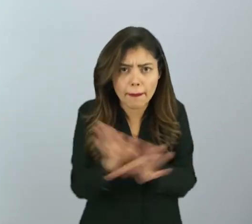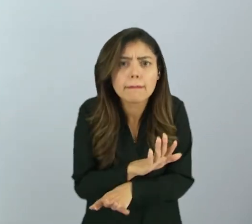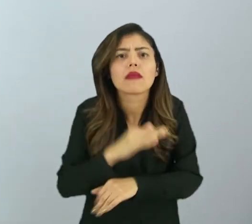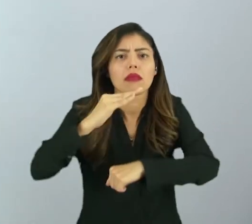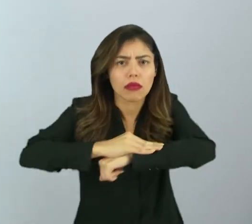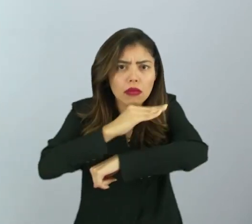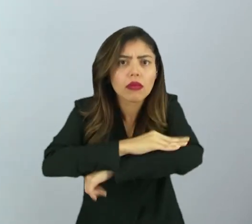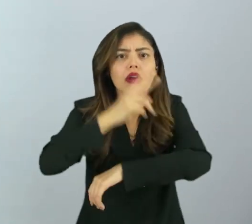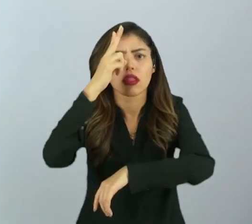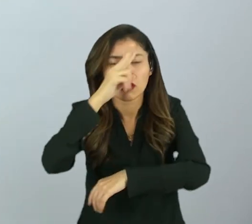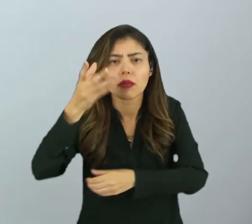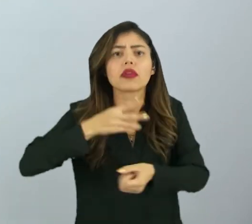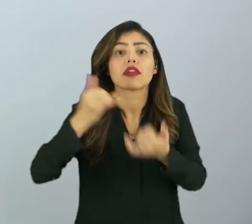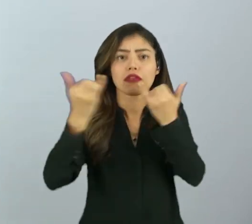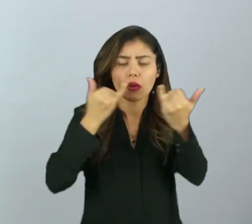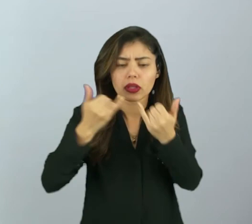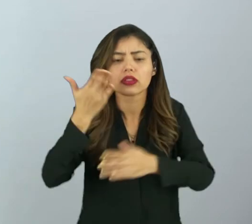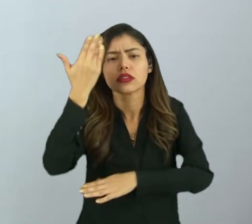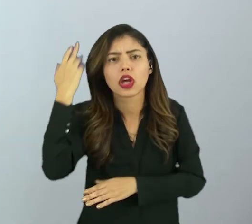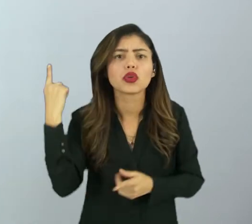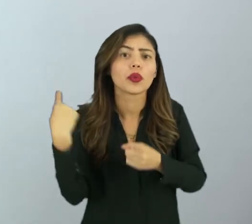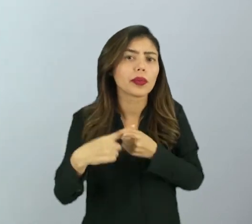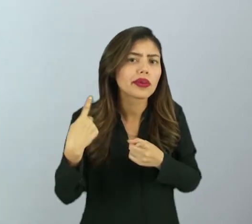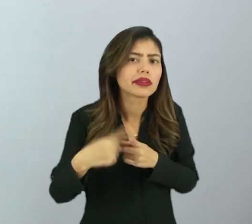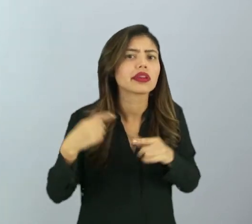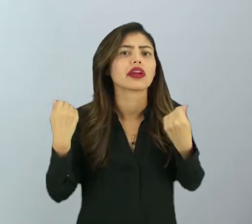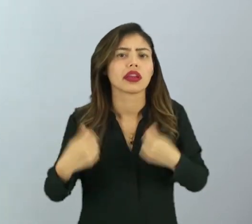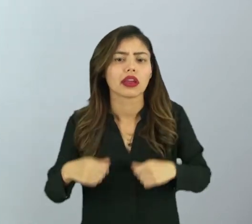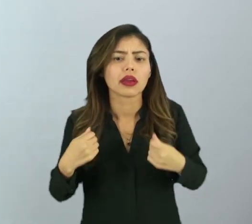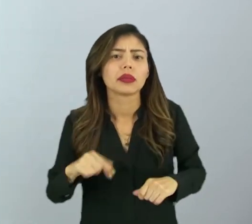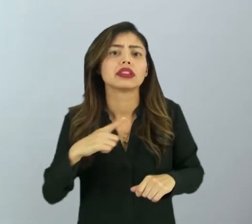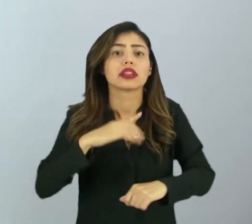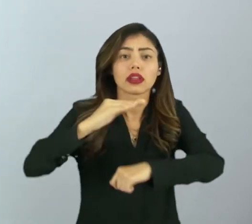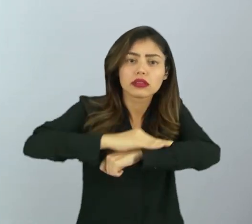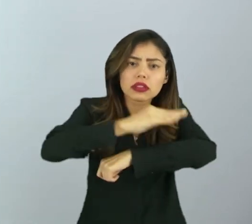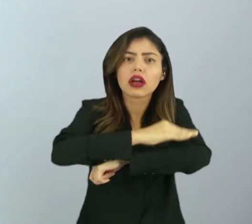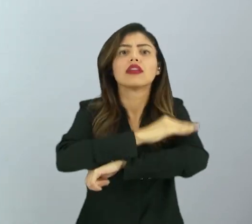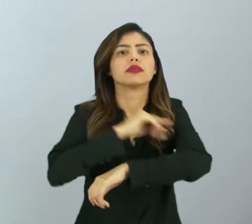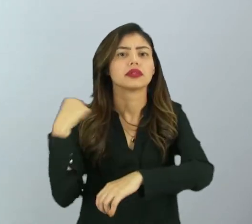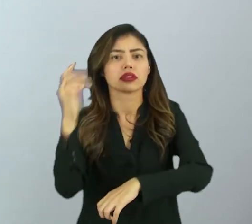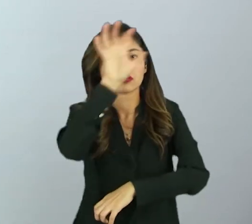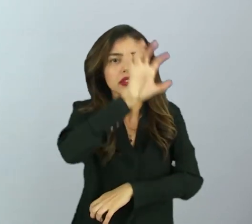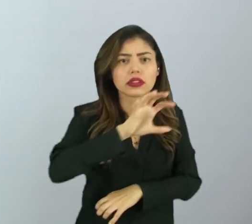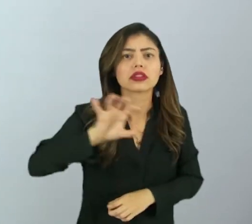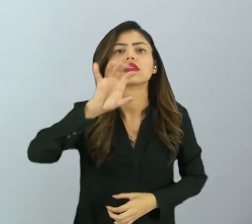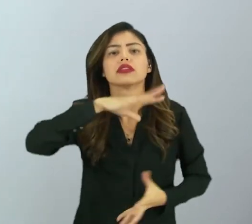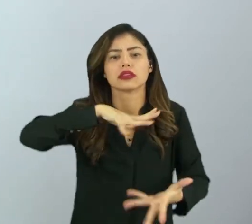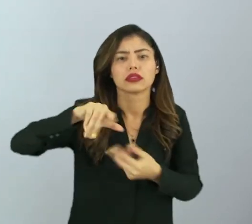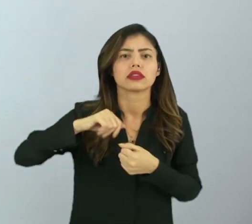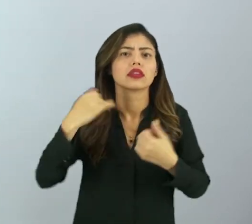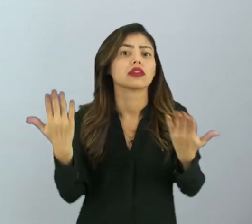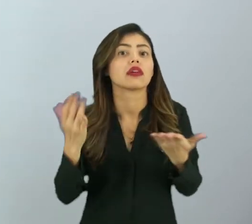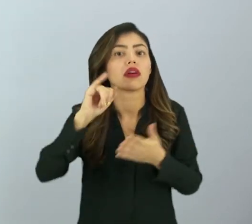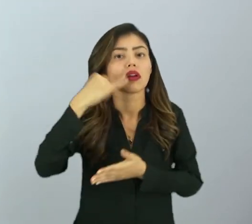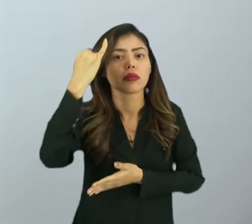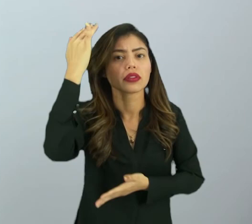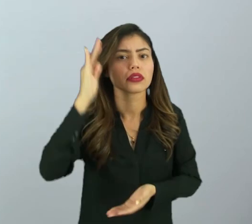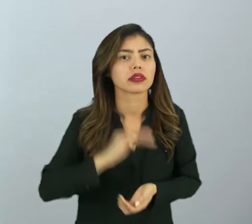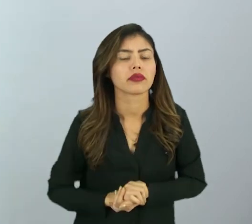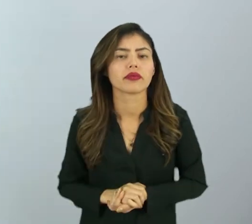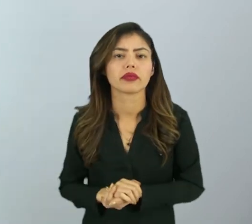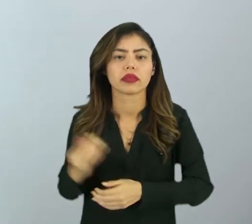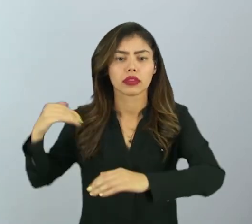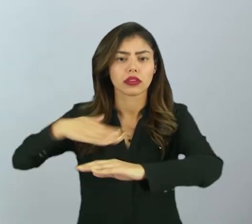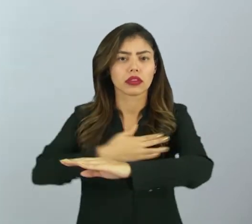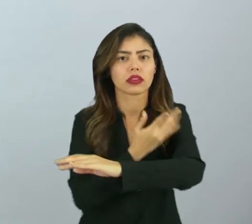exterminar, lembre-se sempre de buscar informação para a gente entender por que aquele animal precisa existir, qual a sua importância